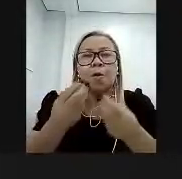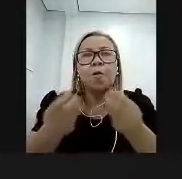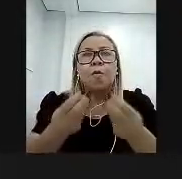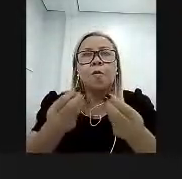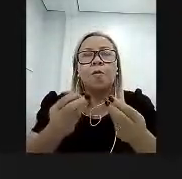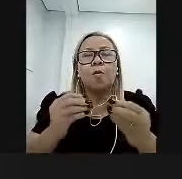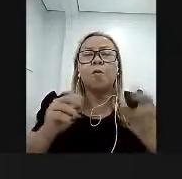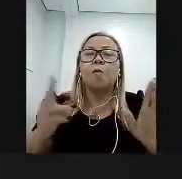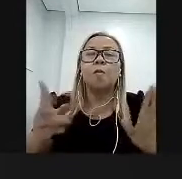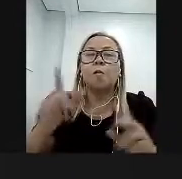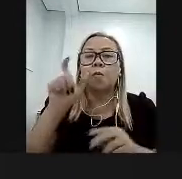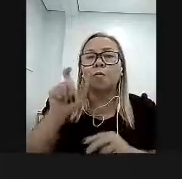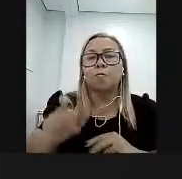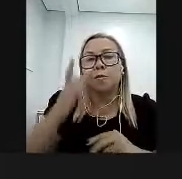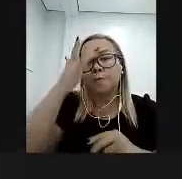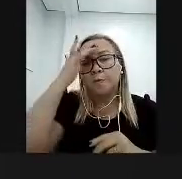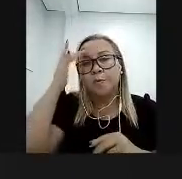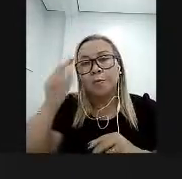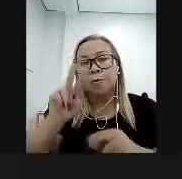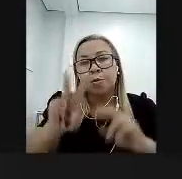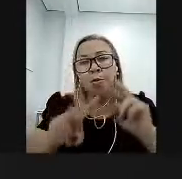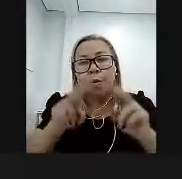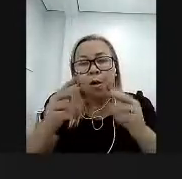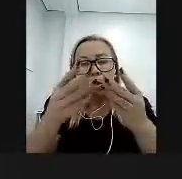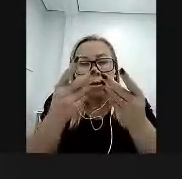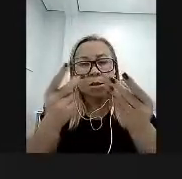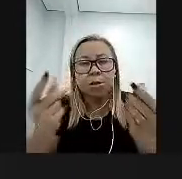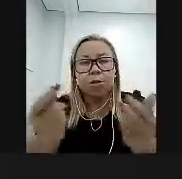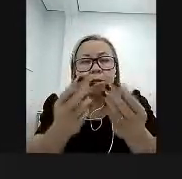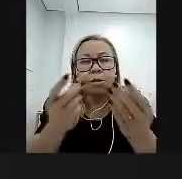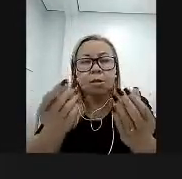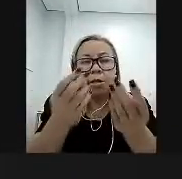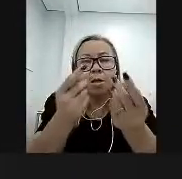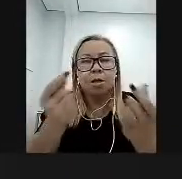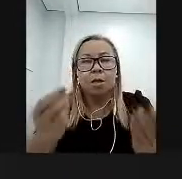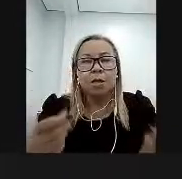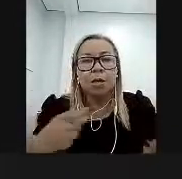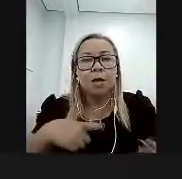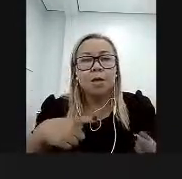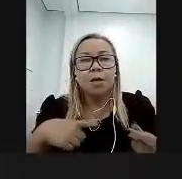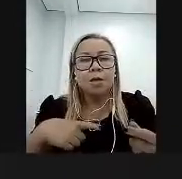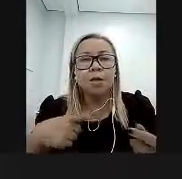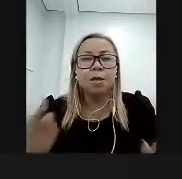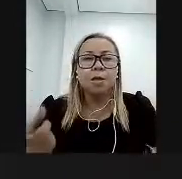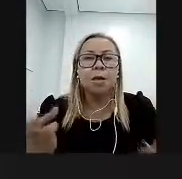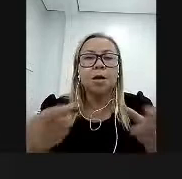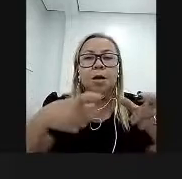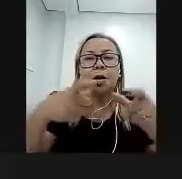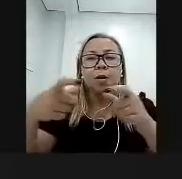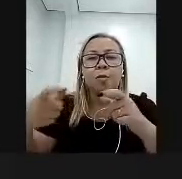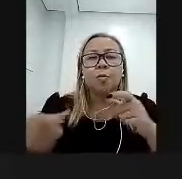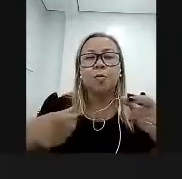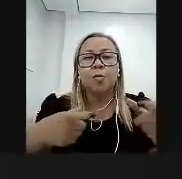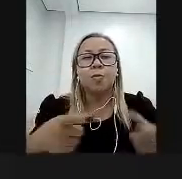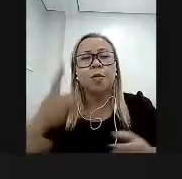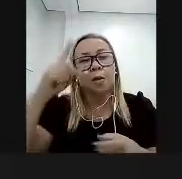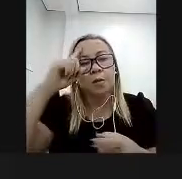na lupa detalhes que compõem o espaço cotidiano e, ao mesmo tempo, se